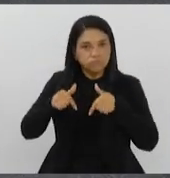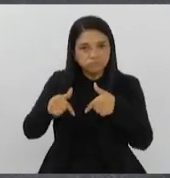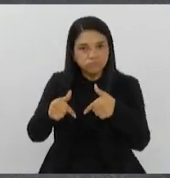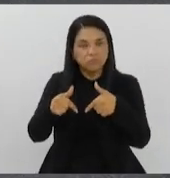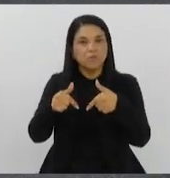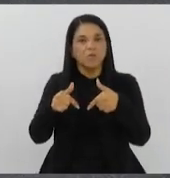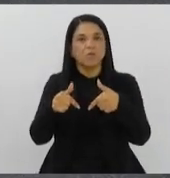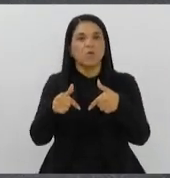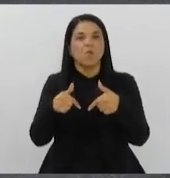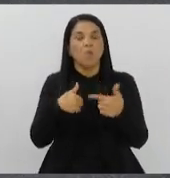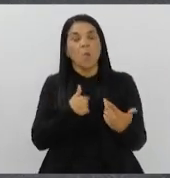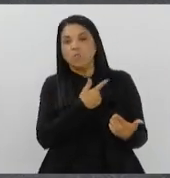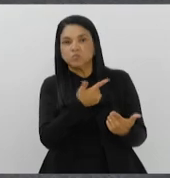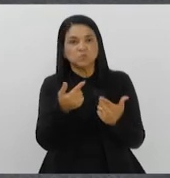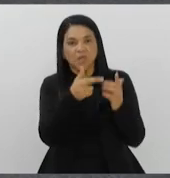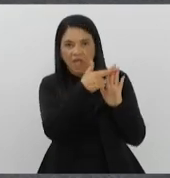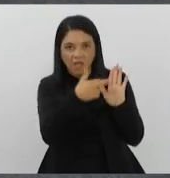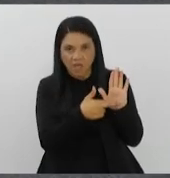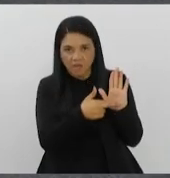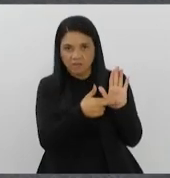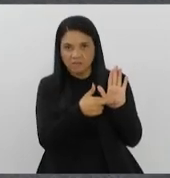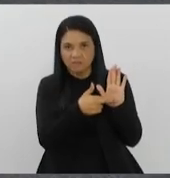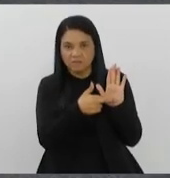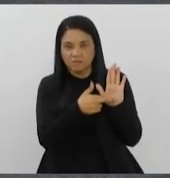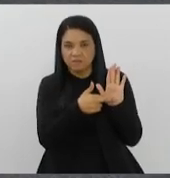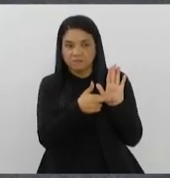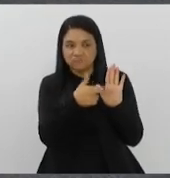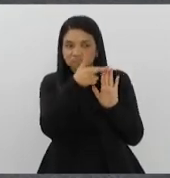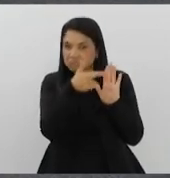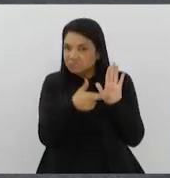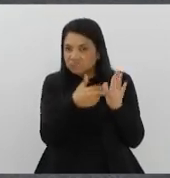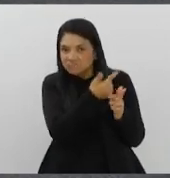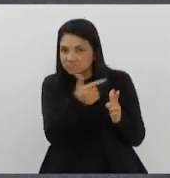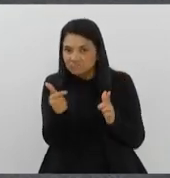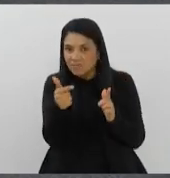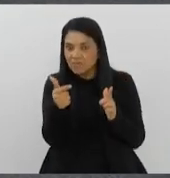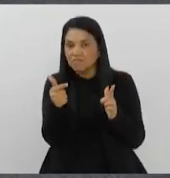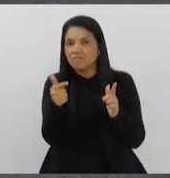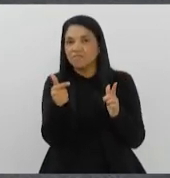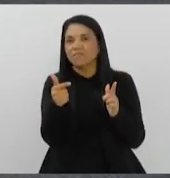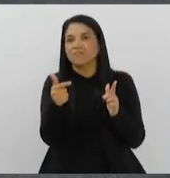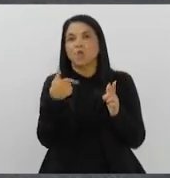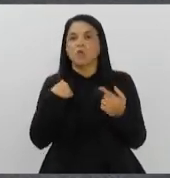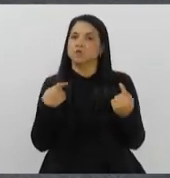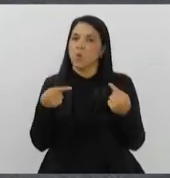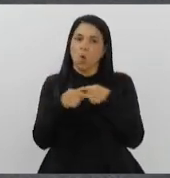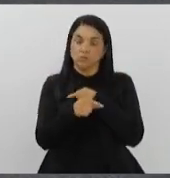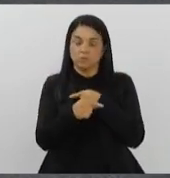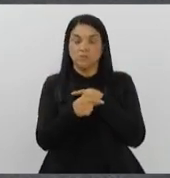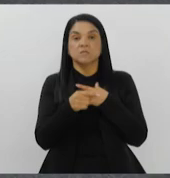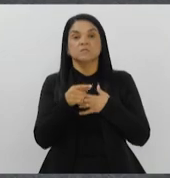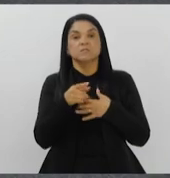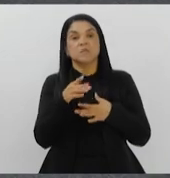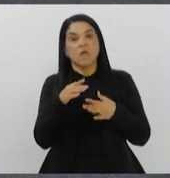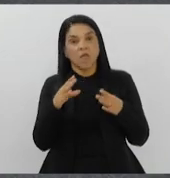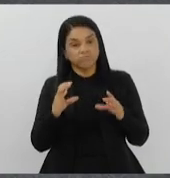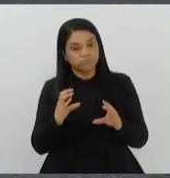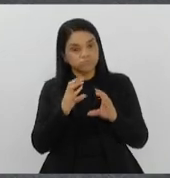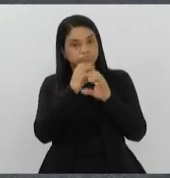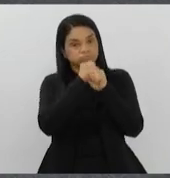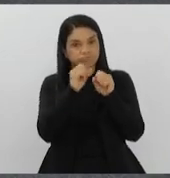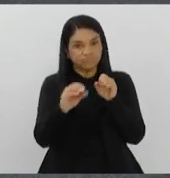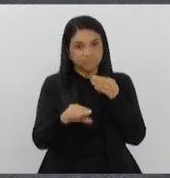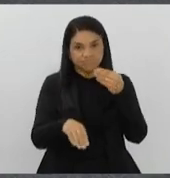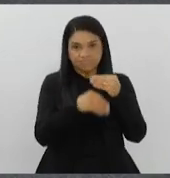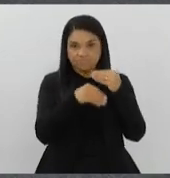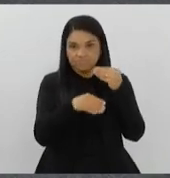de desregulamentação. Se é um cenário de desregulamentação possível, eu sou contrário. Se é um cenário de complementação,